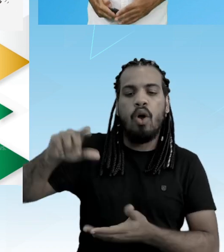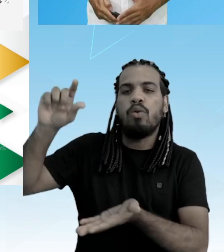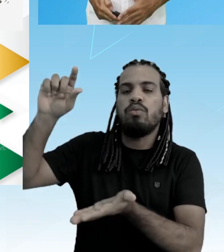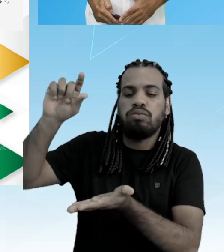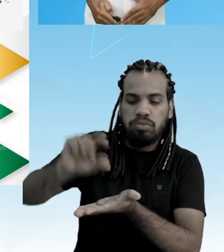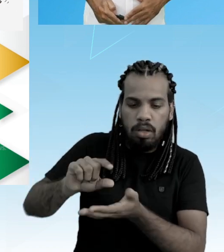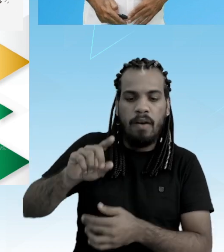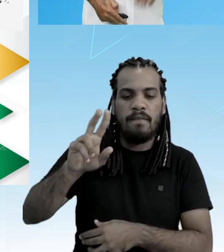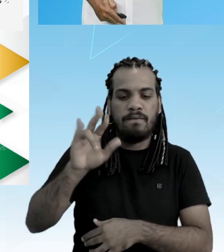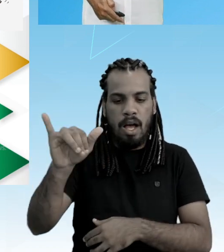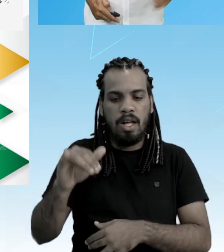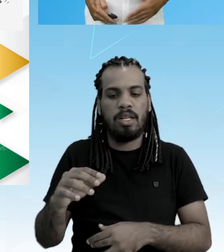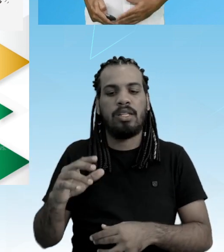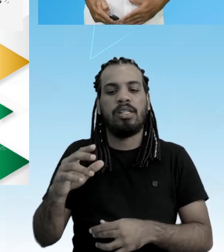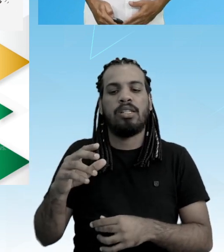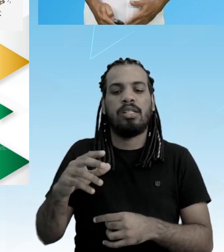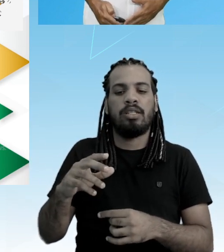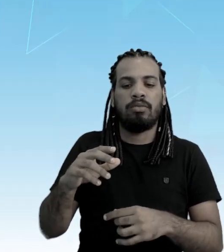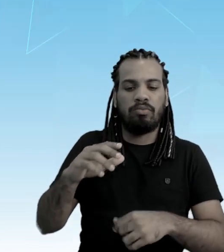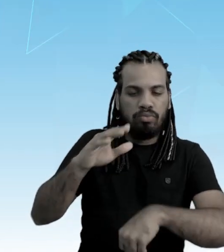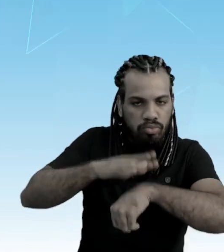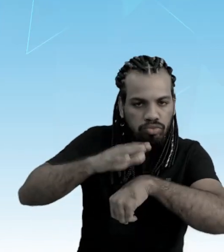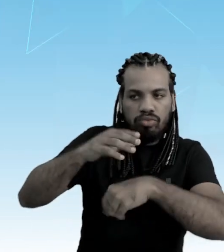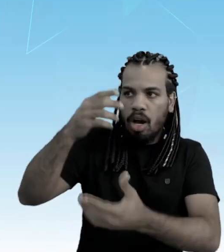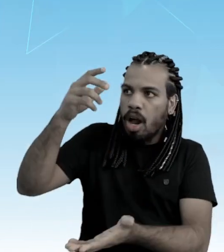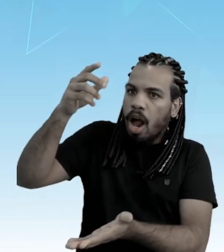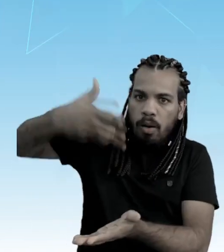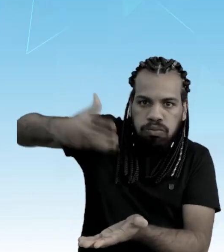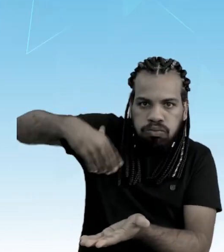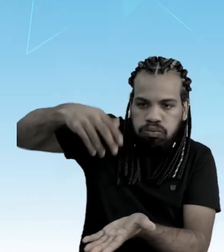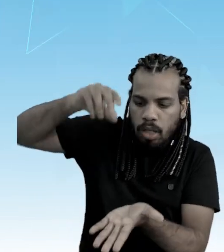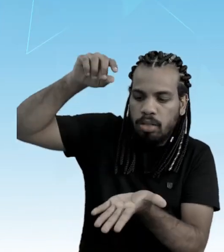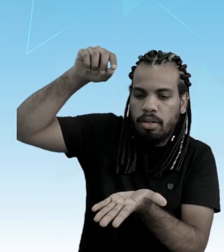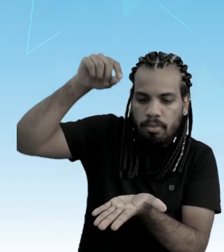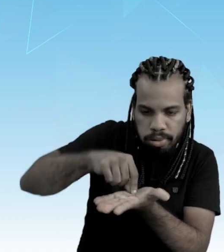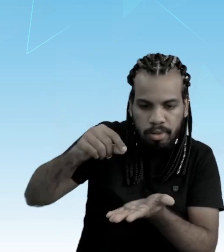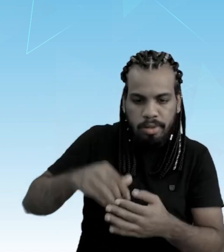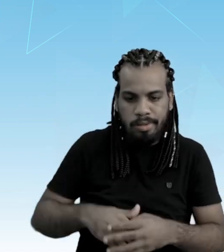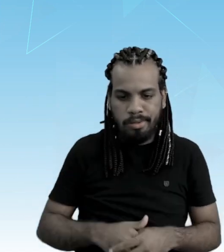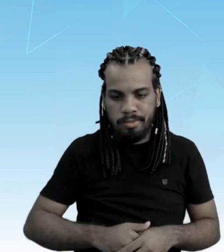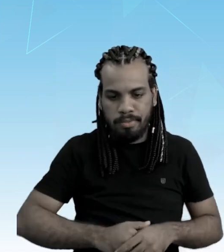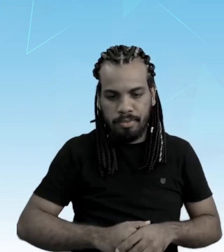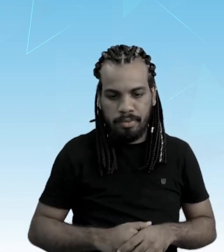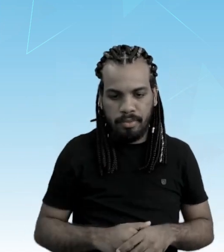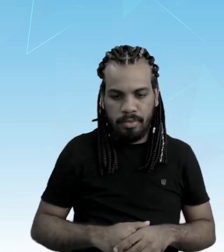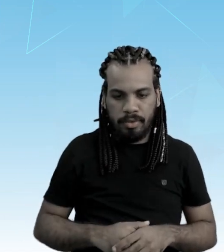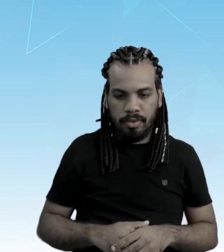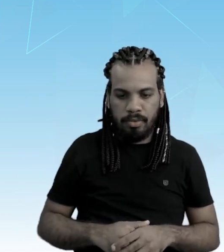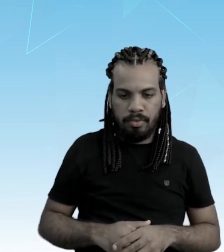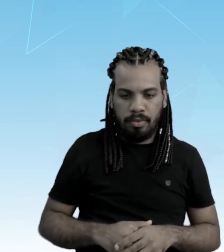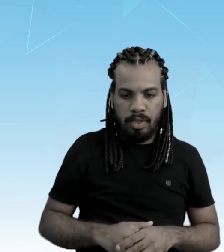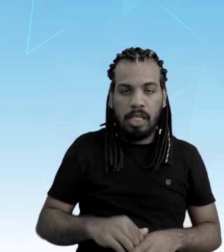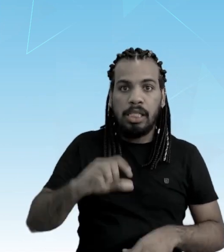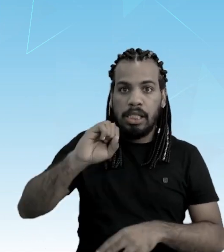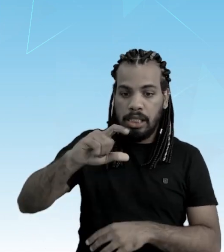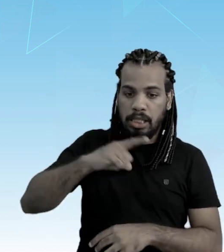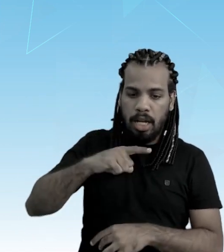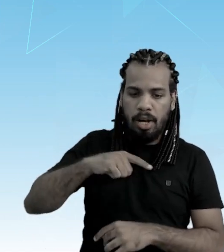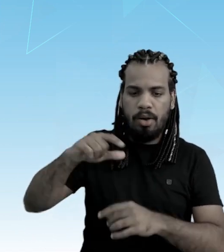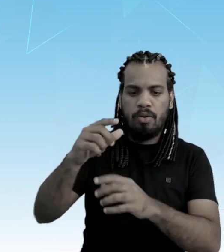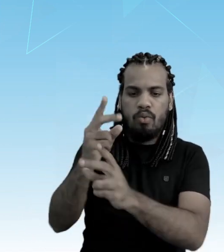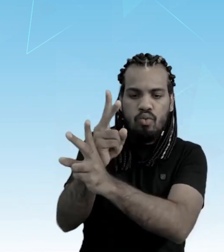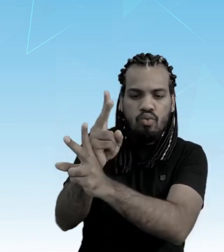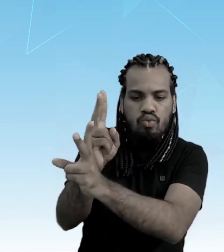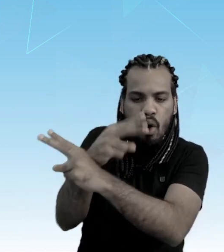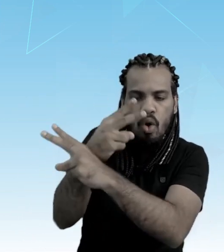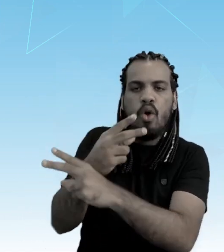em que ele vai chegar justamente no solo. Assim, se não levarmos em conta o atrito que tem no ar,